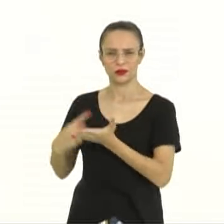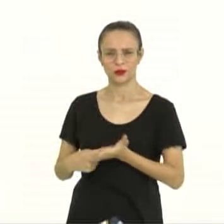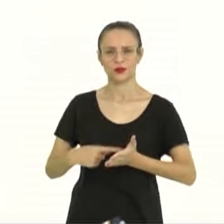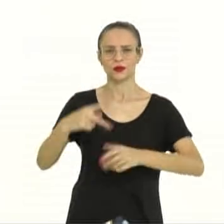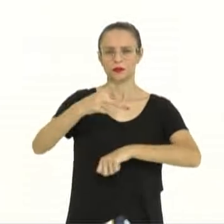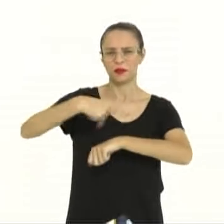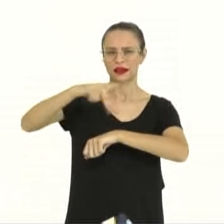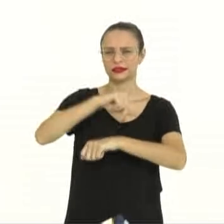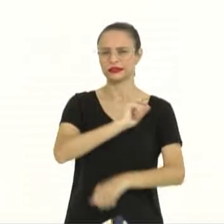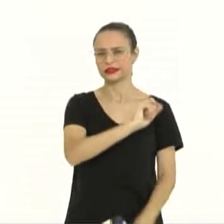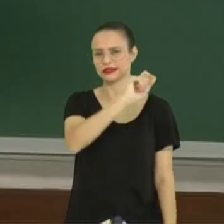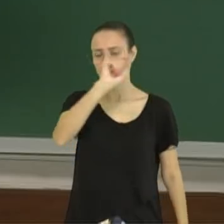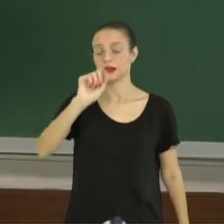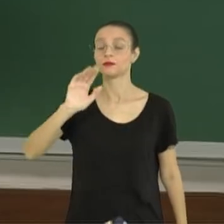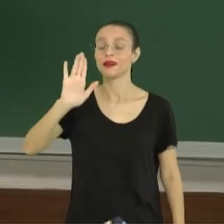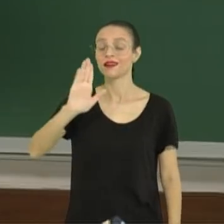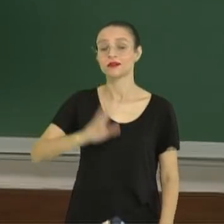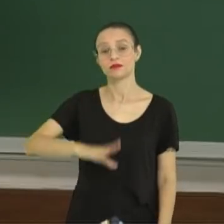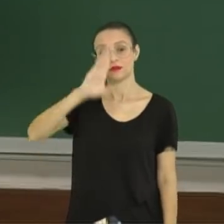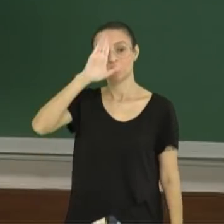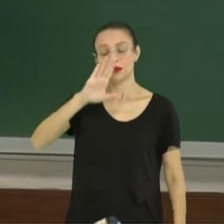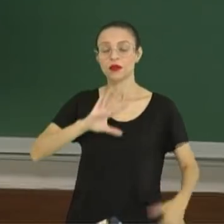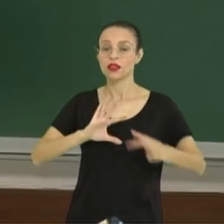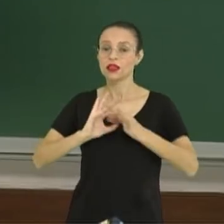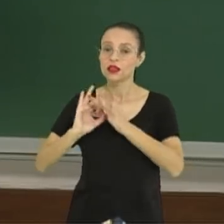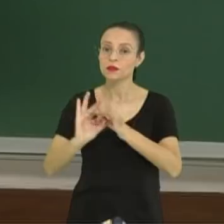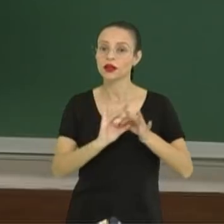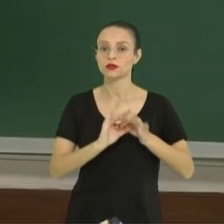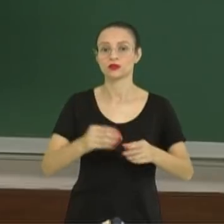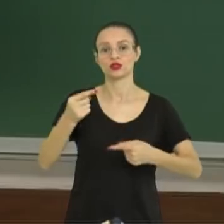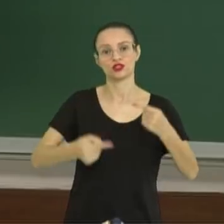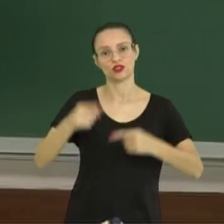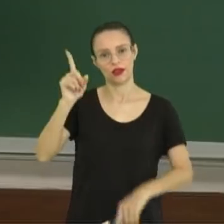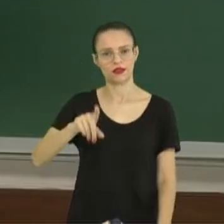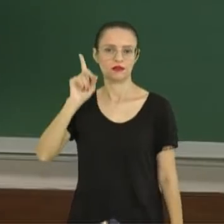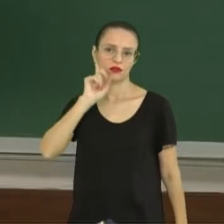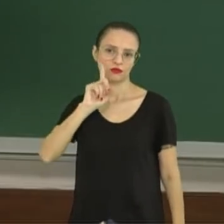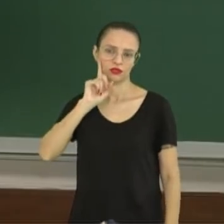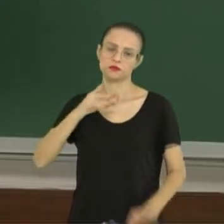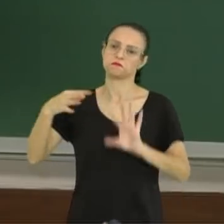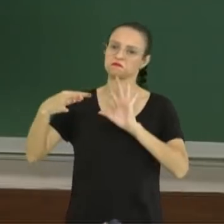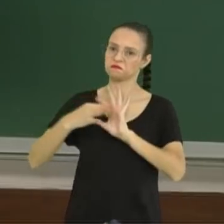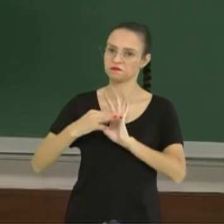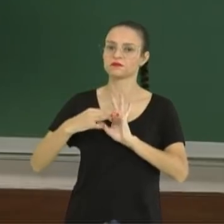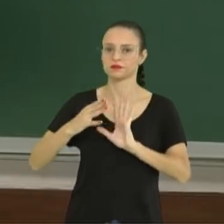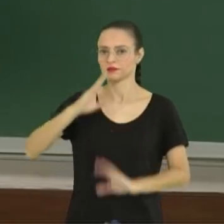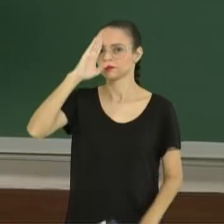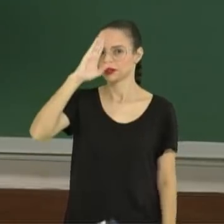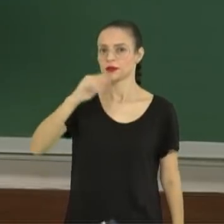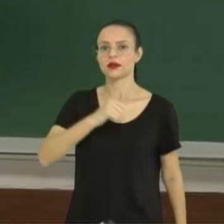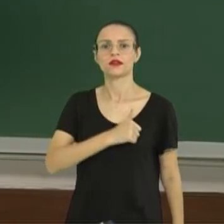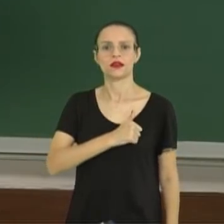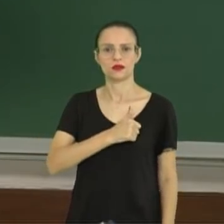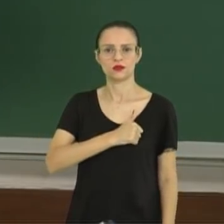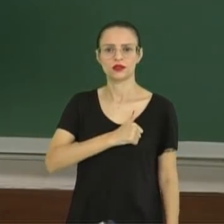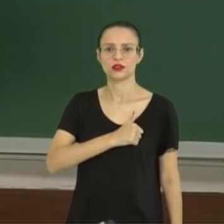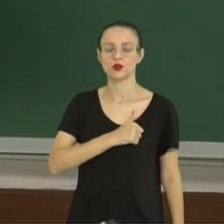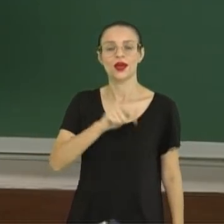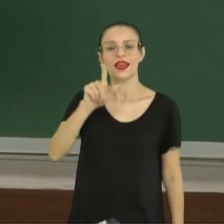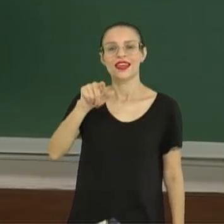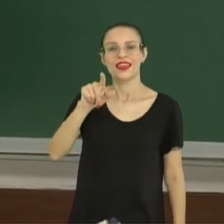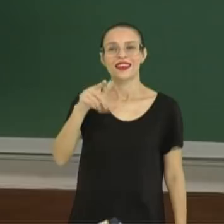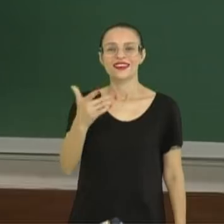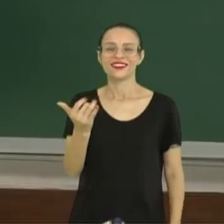mas basicamente, né, os laços políticos e diplomáticos são com os Estados Unidos da América. O Canadá é quase que